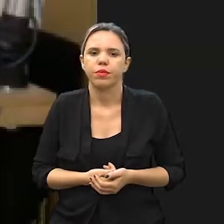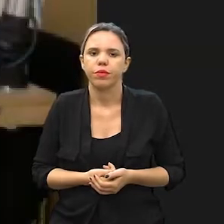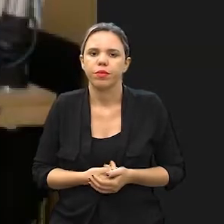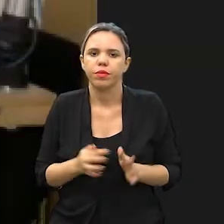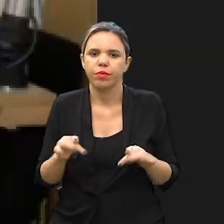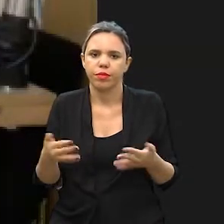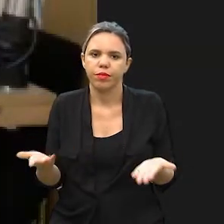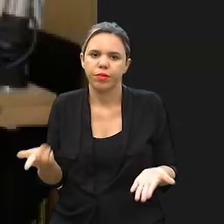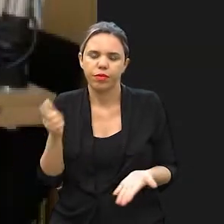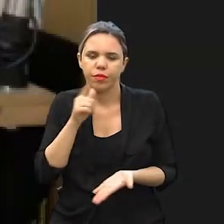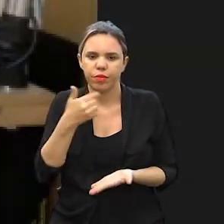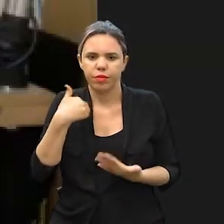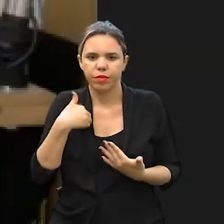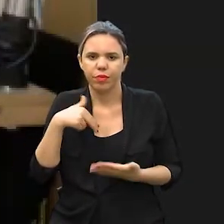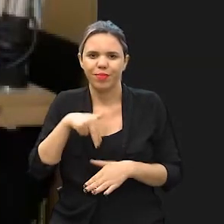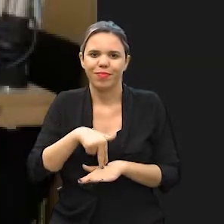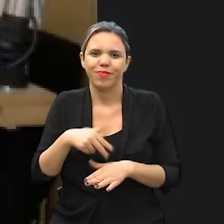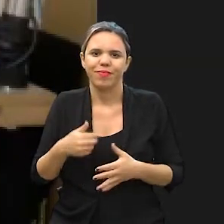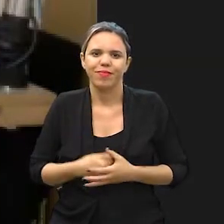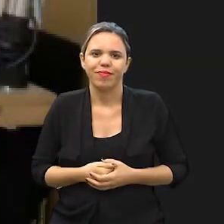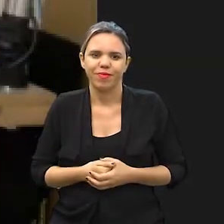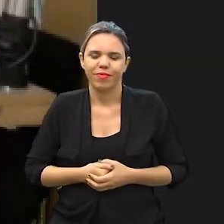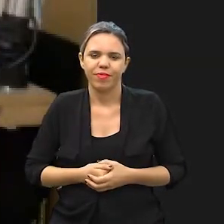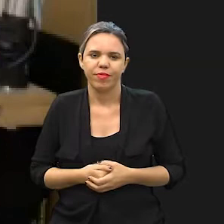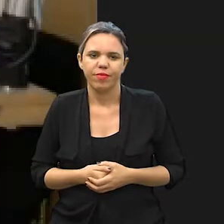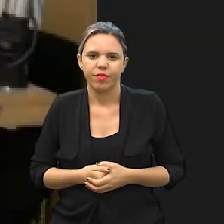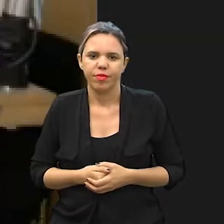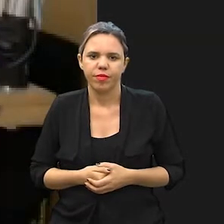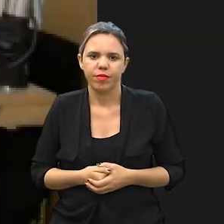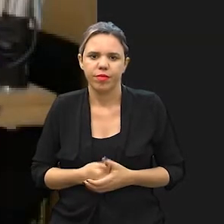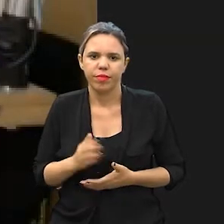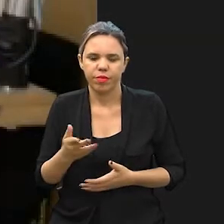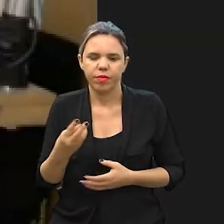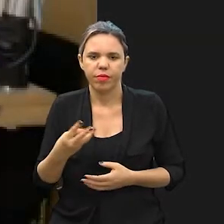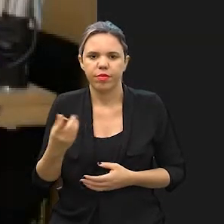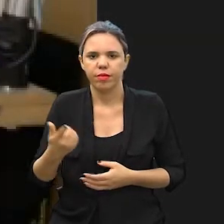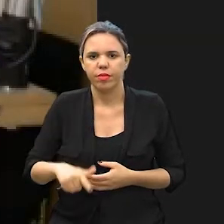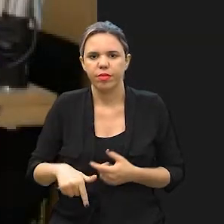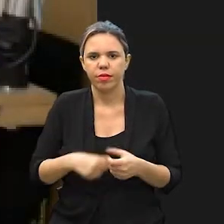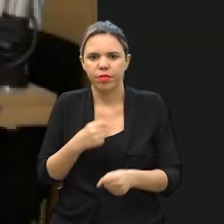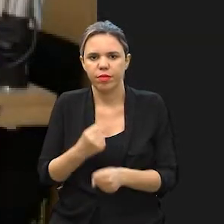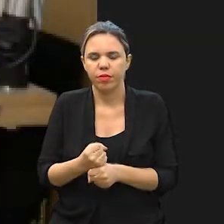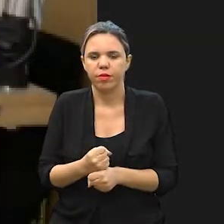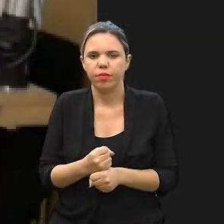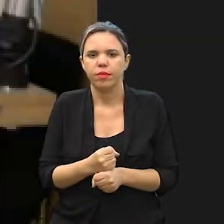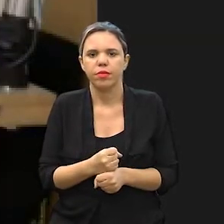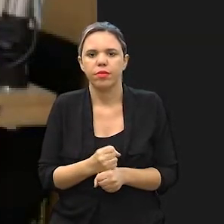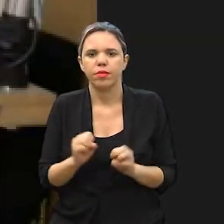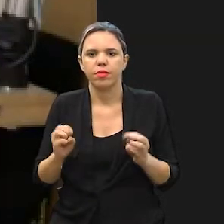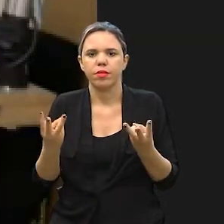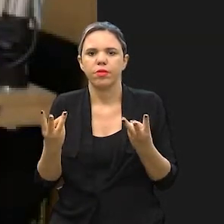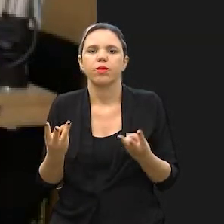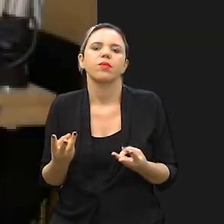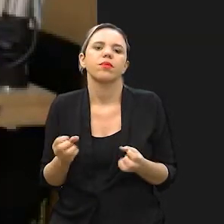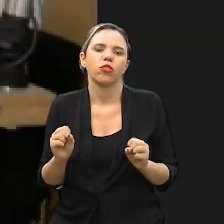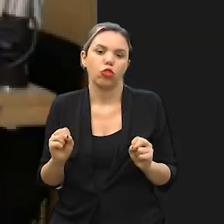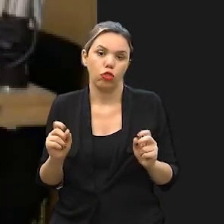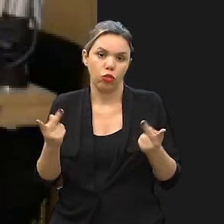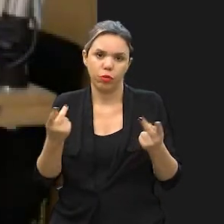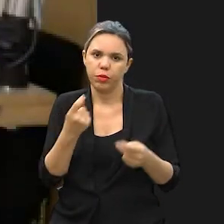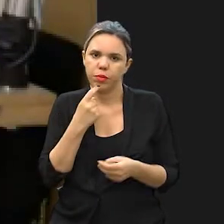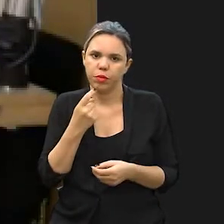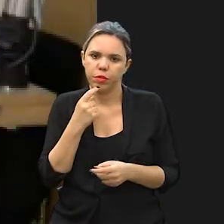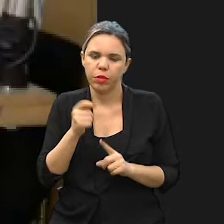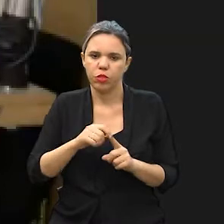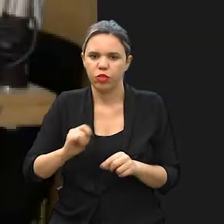No fim das contas, aqui estou eu. E já é o terceiro ano que a gente faz temporada aqui no Shopping Campinas, sempre